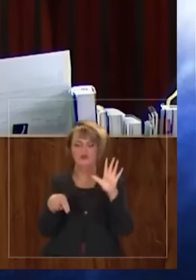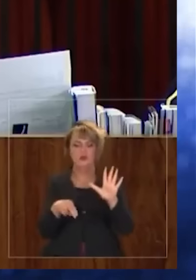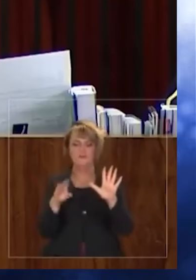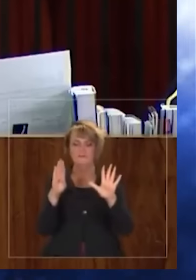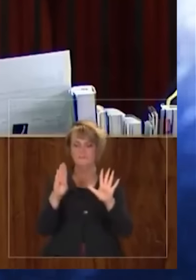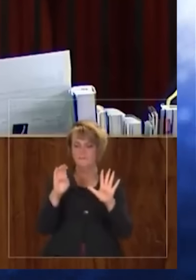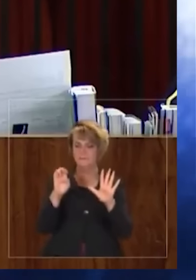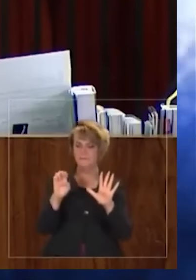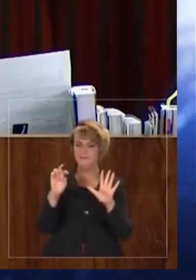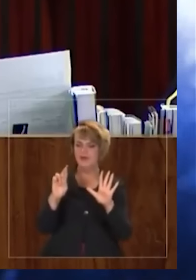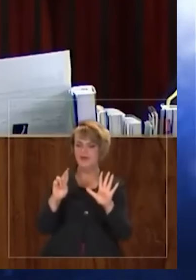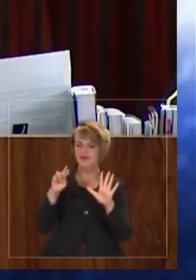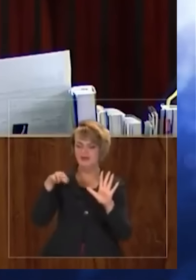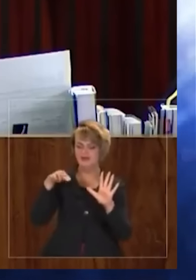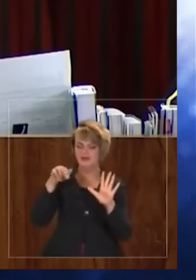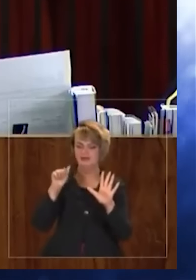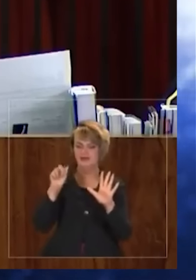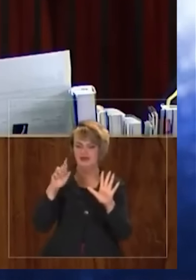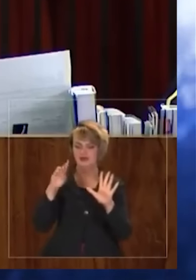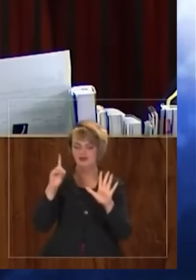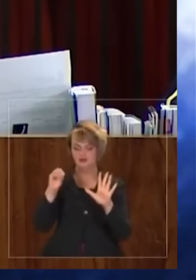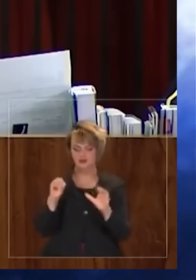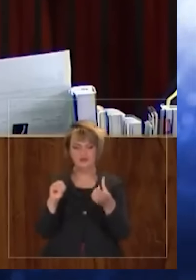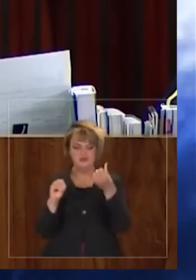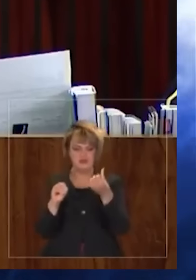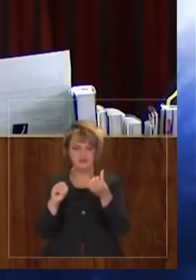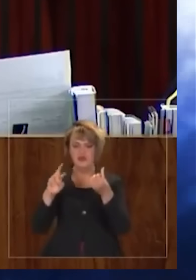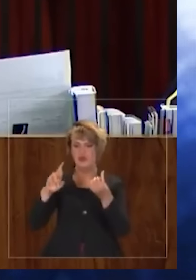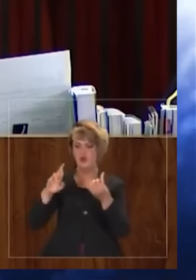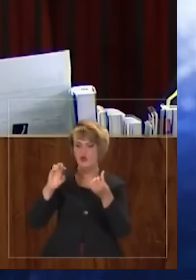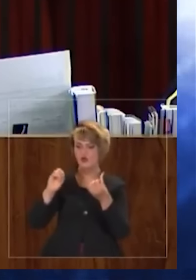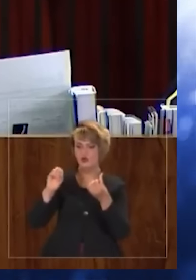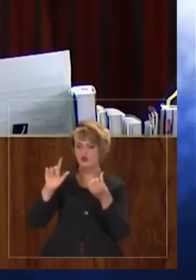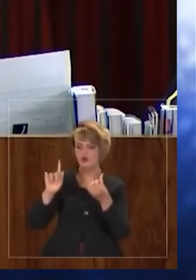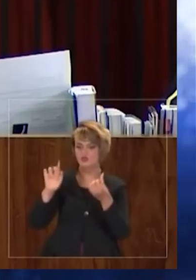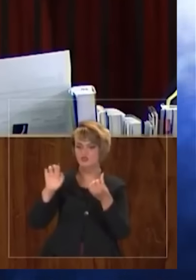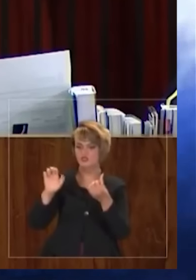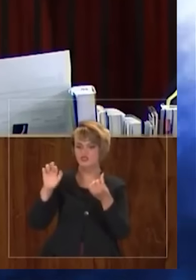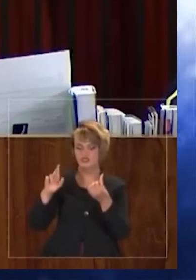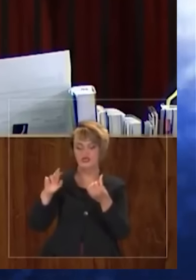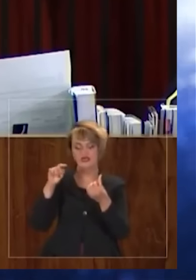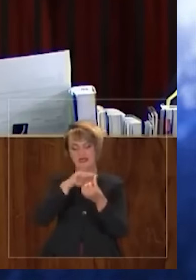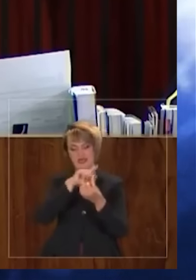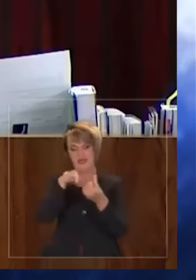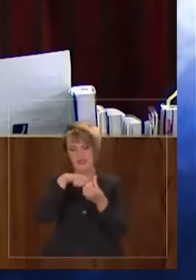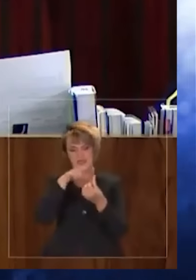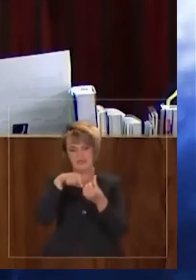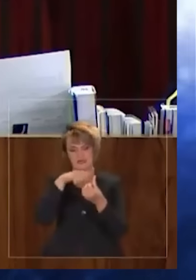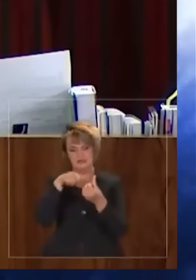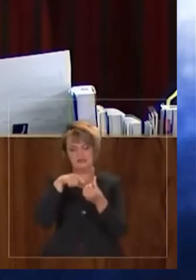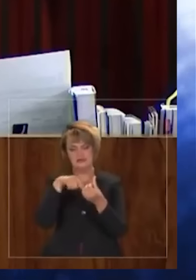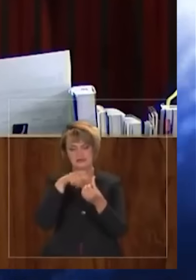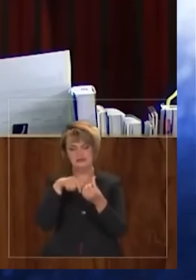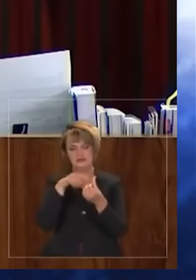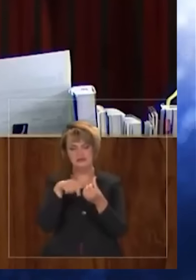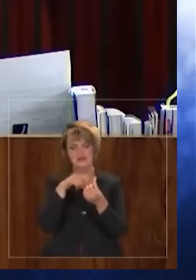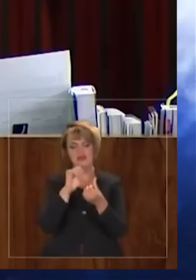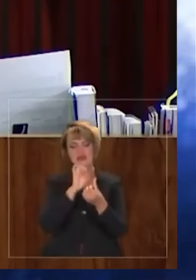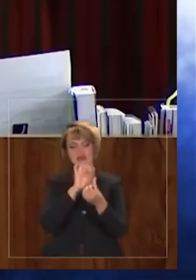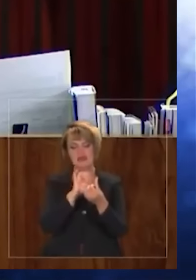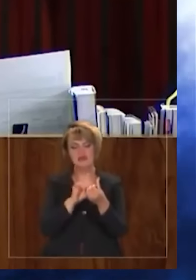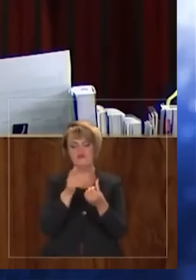Azevedo Bernardo Pires custer e Roger Rocha Moreira aplicando a sanção pecuniária